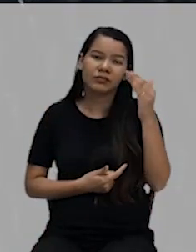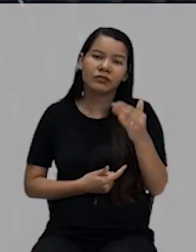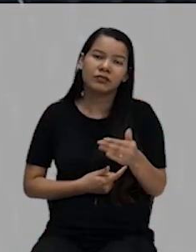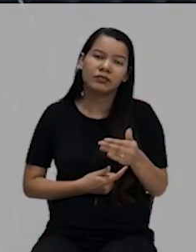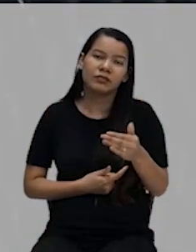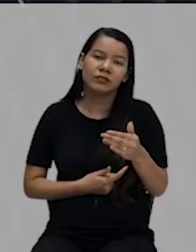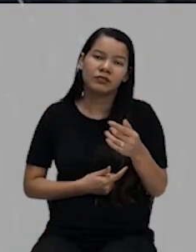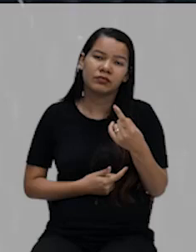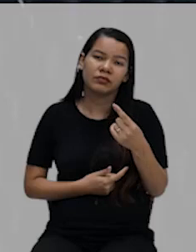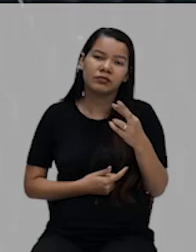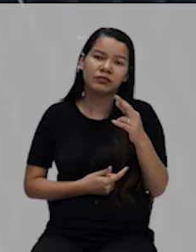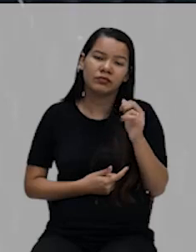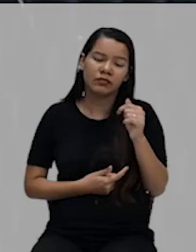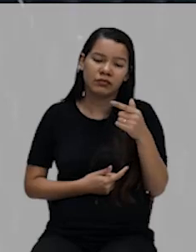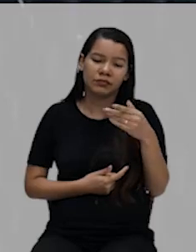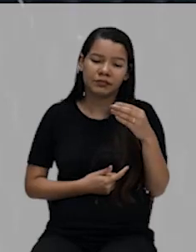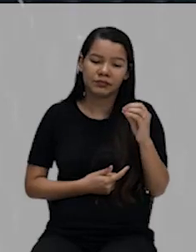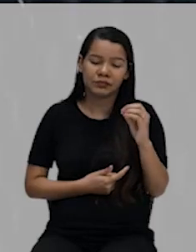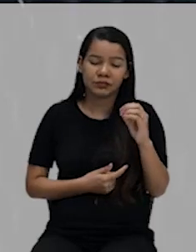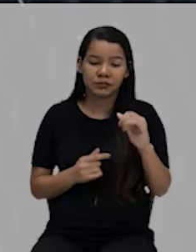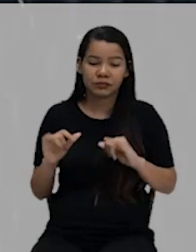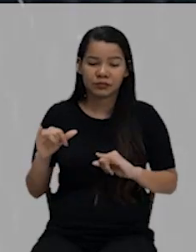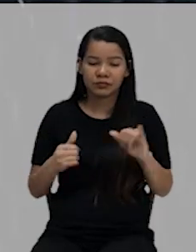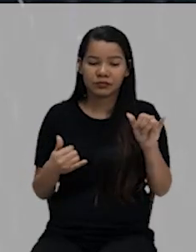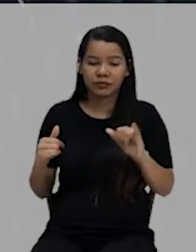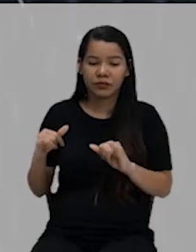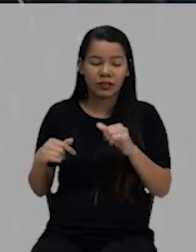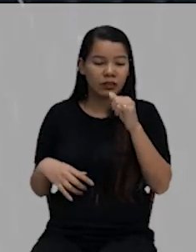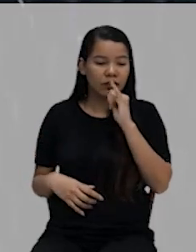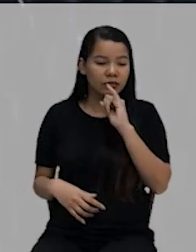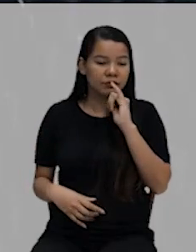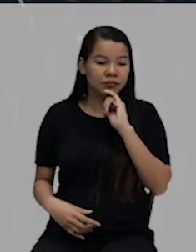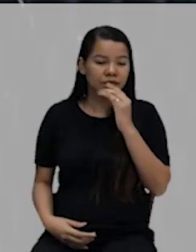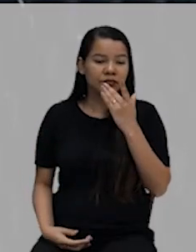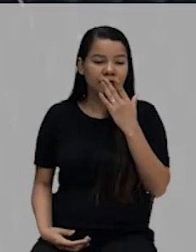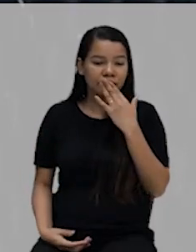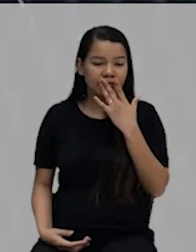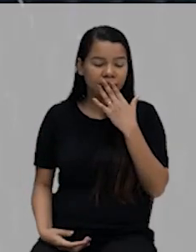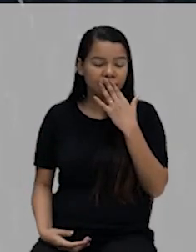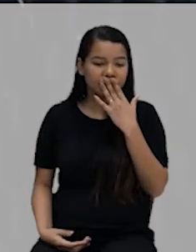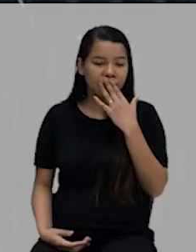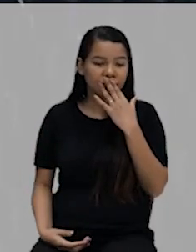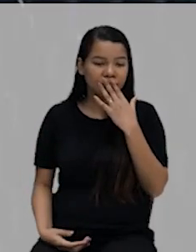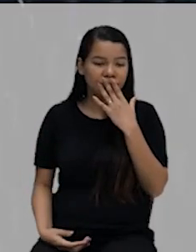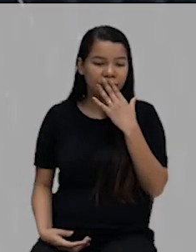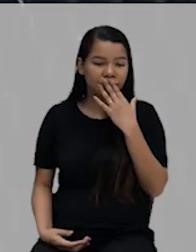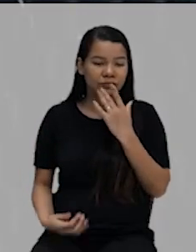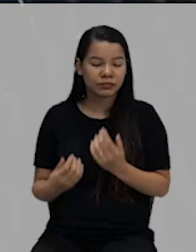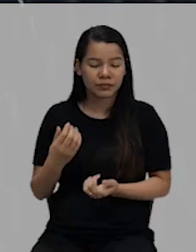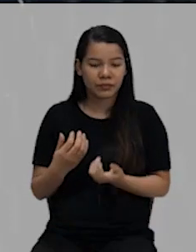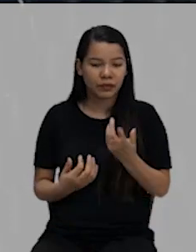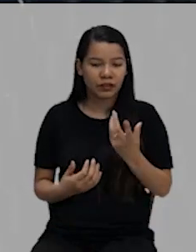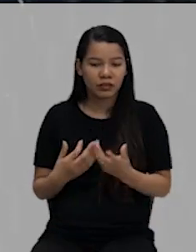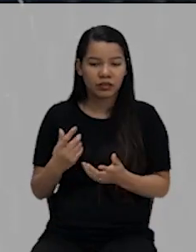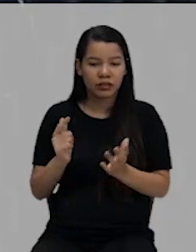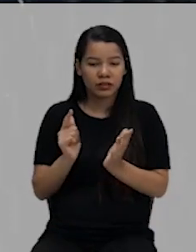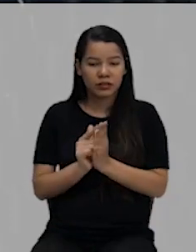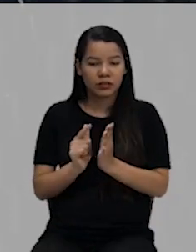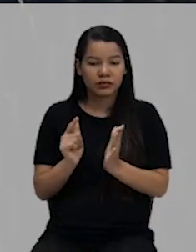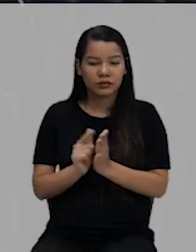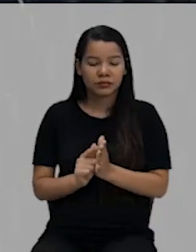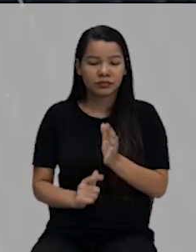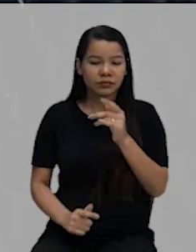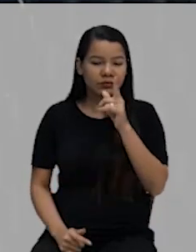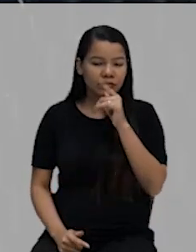de uma reação química. A mudança de cor, por exemplo, a queima de papel, né? Água de lavadeira em